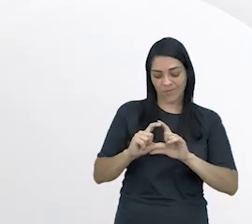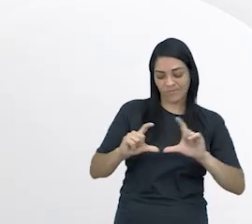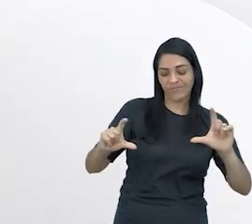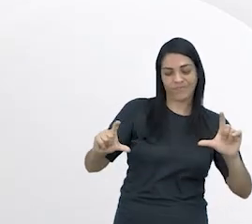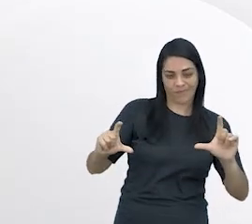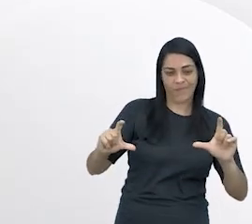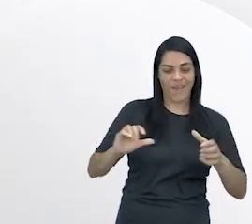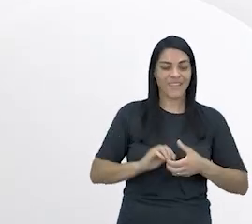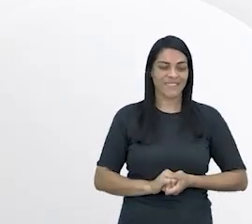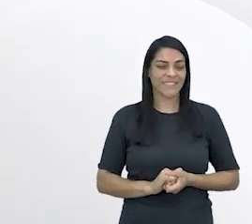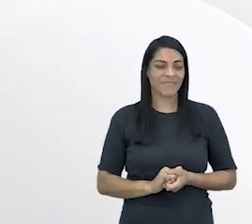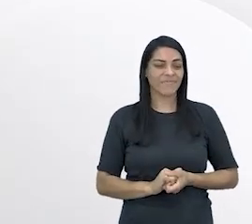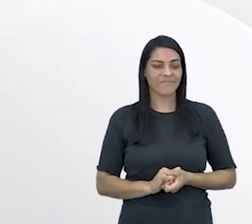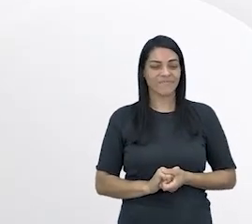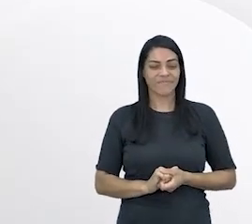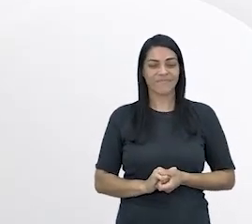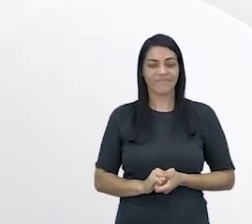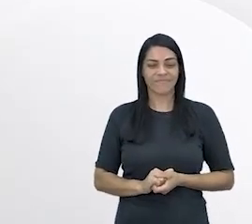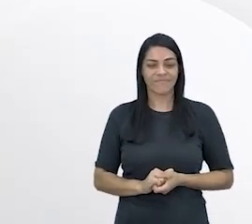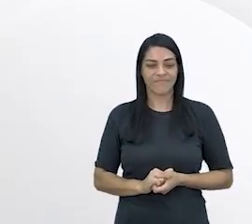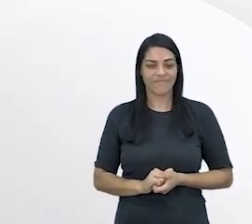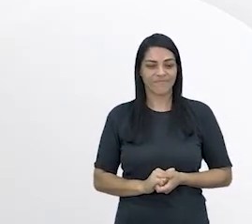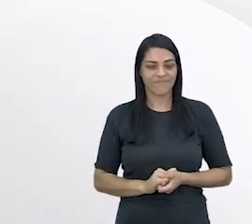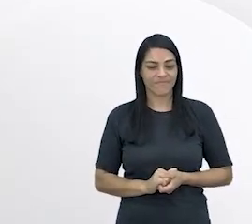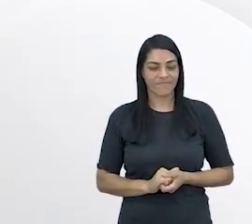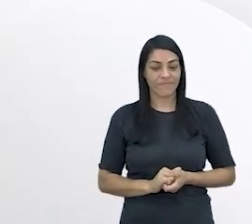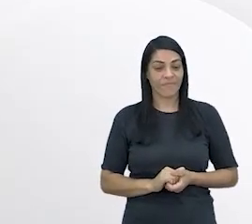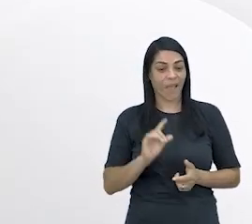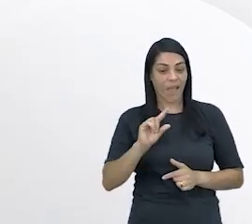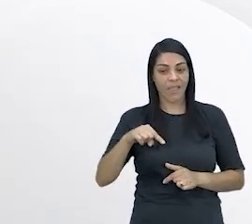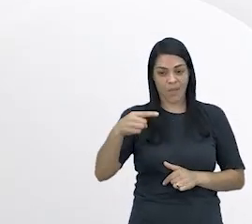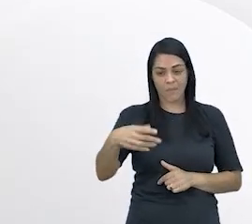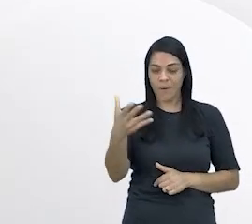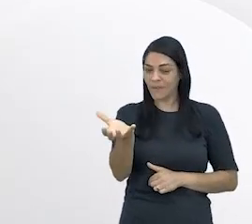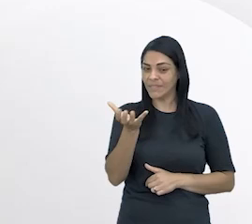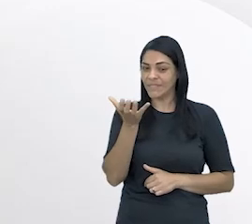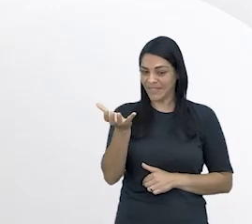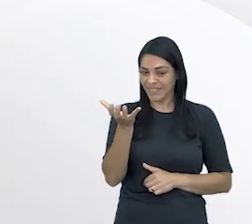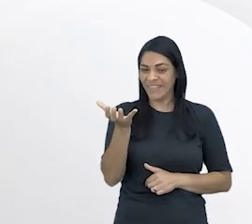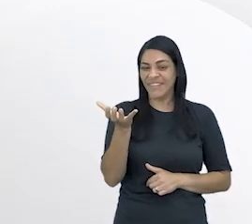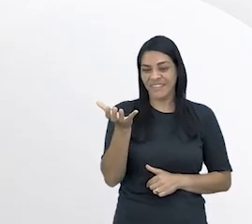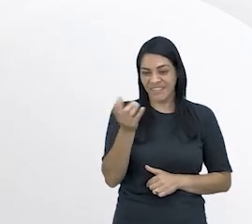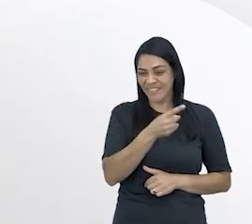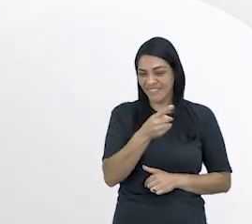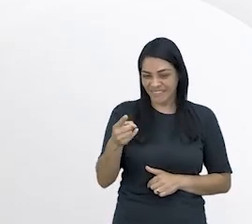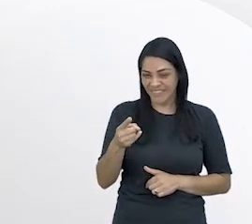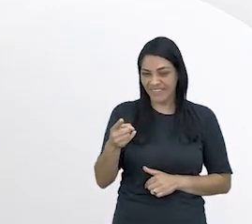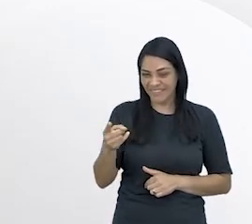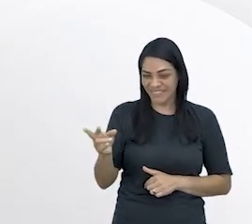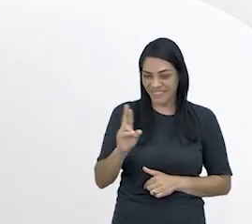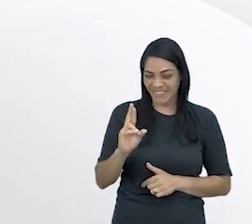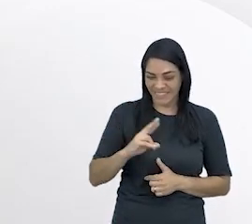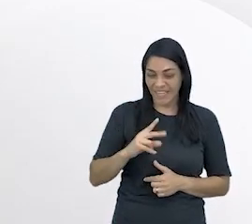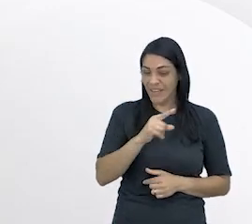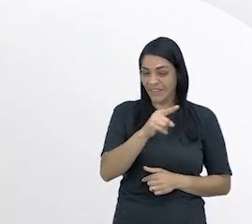que... Vamos lá. É denominado... E depois eu quero a minha revanche, tá, Elton? Porque você ganhou de mim nesse jogo, mas